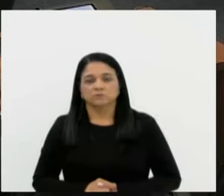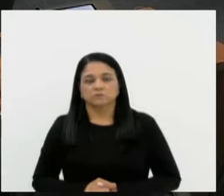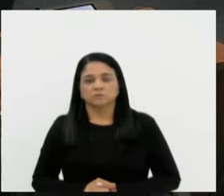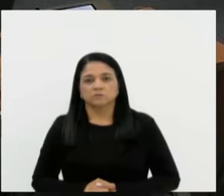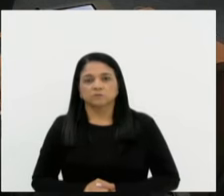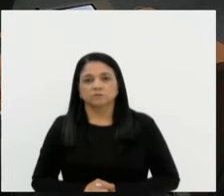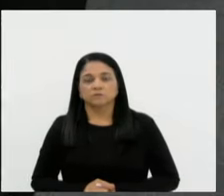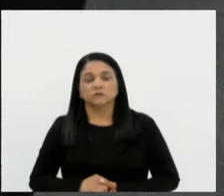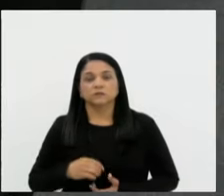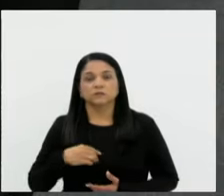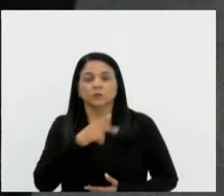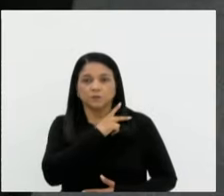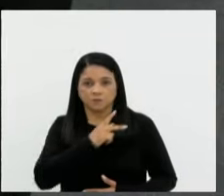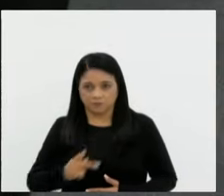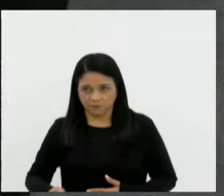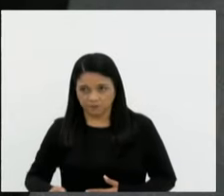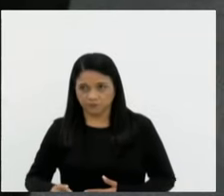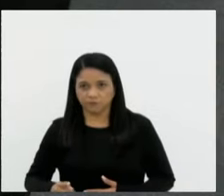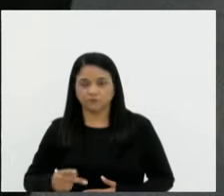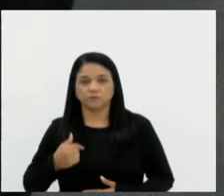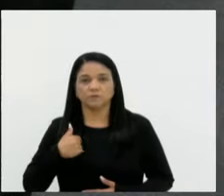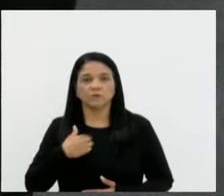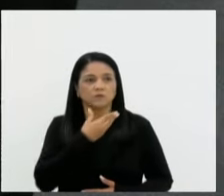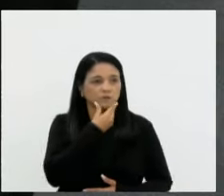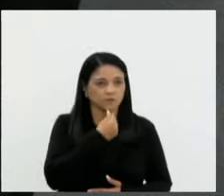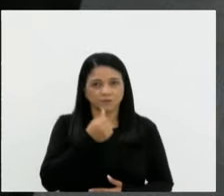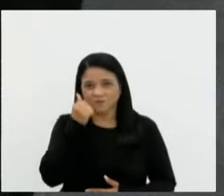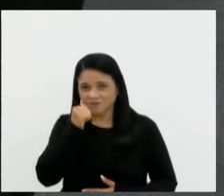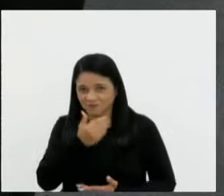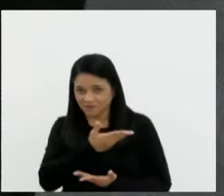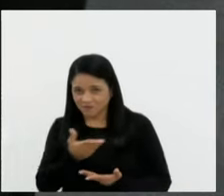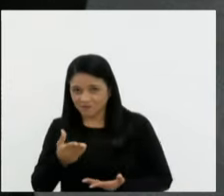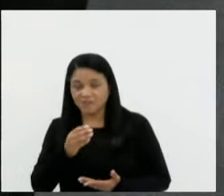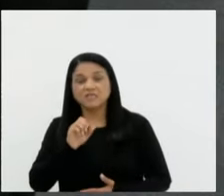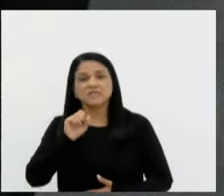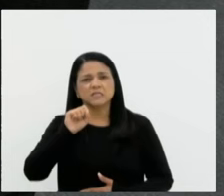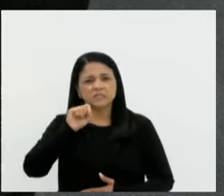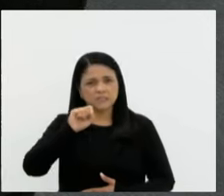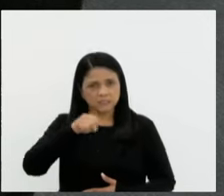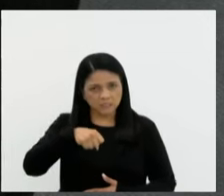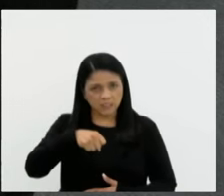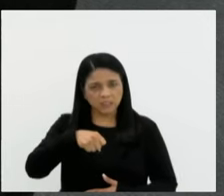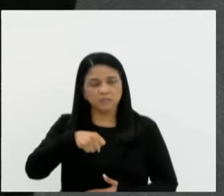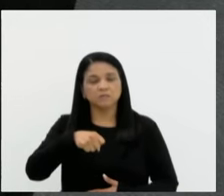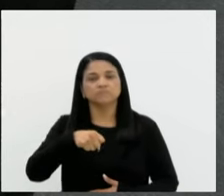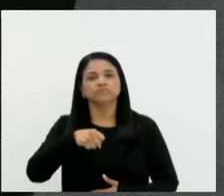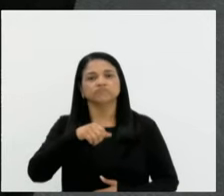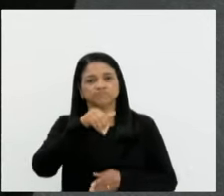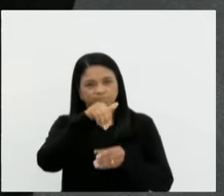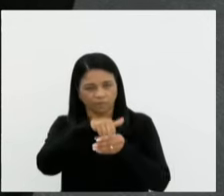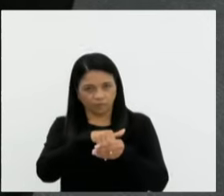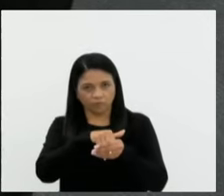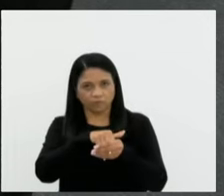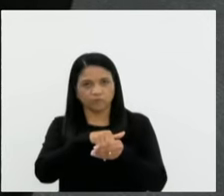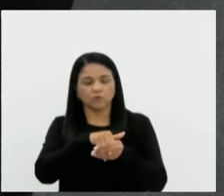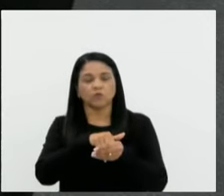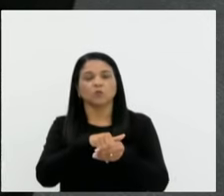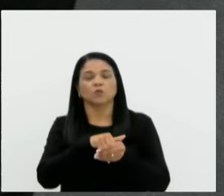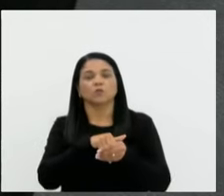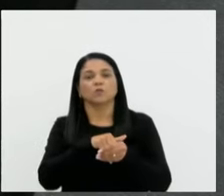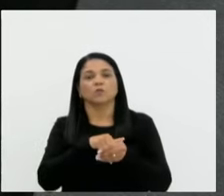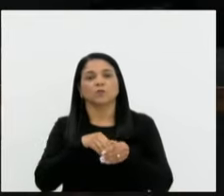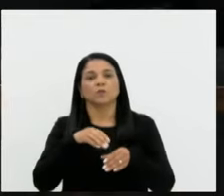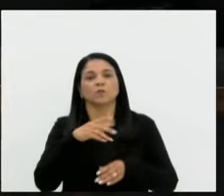Senhor presidente, senhoras e senhores, eu voto sim com o xerife da legalidade, presidente da Comissão de Justiça, Rodrigo